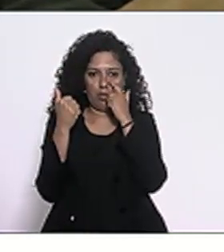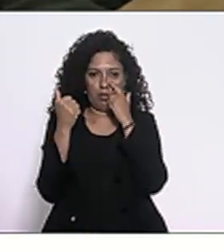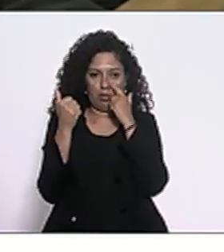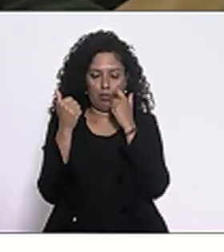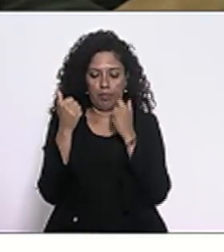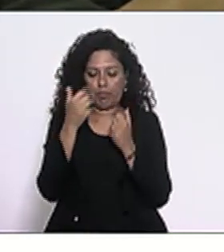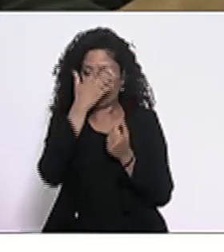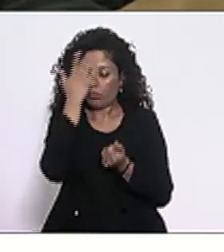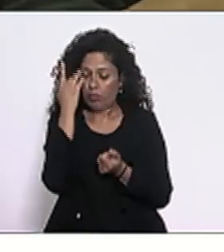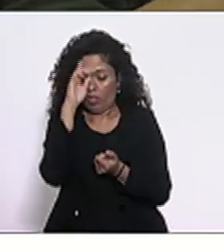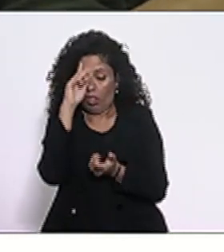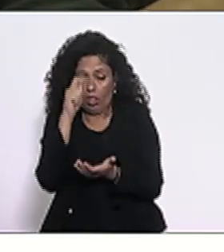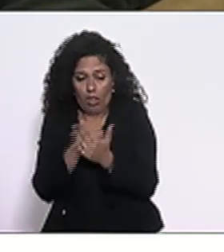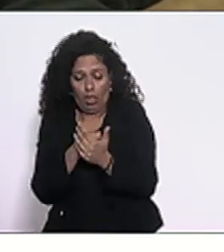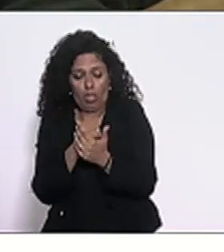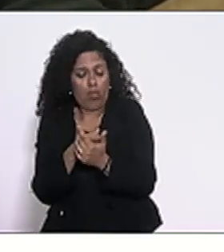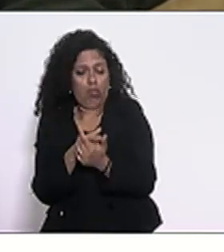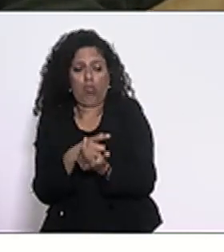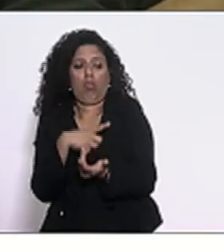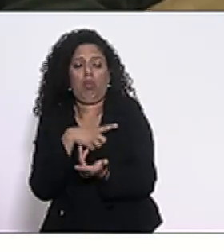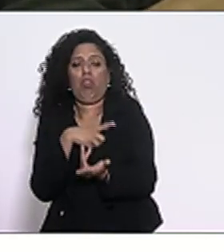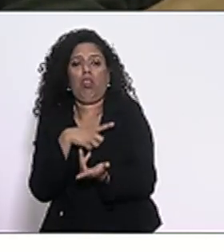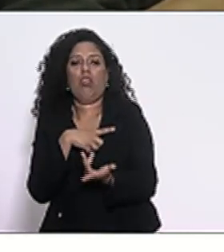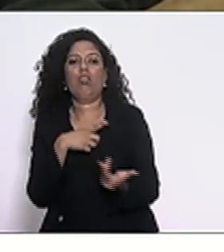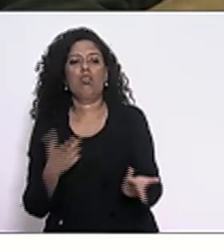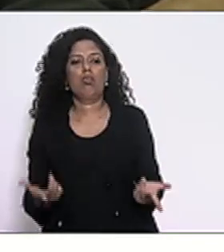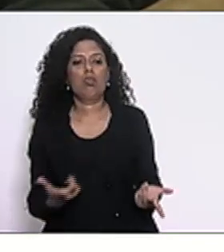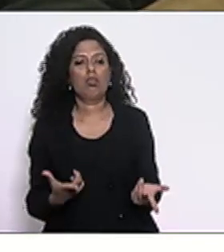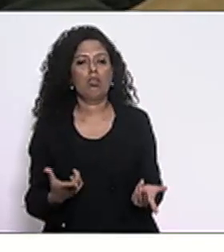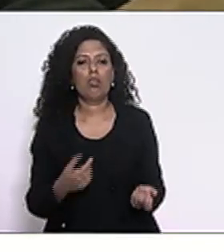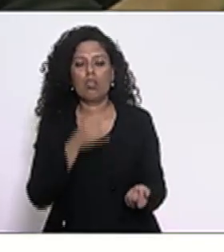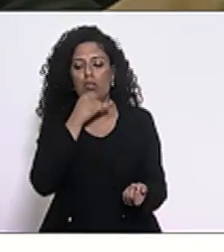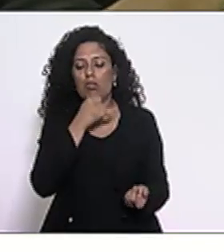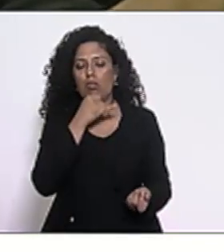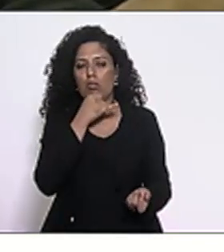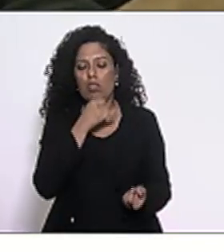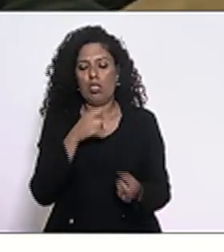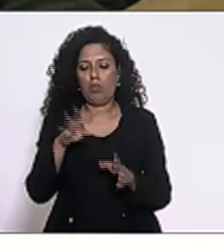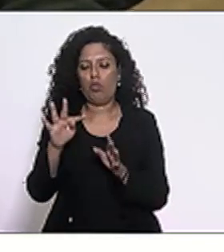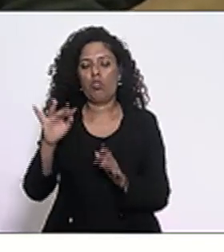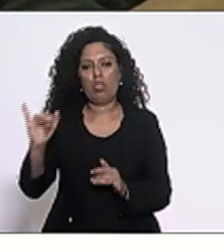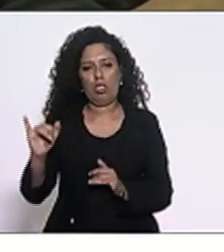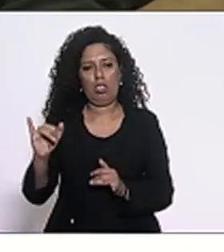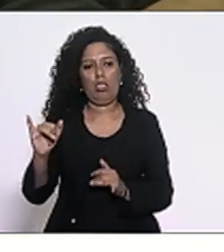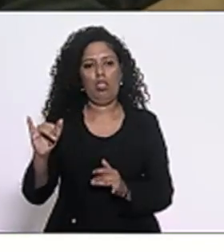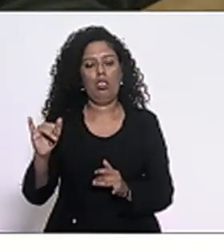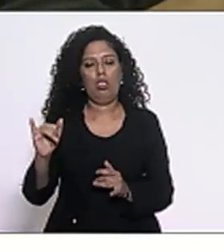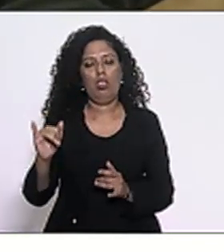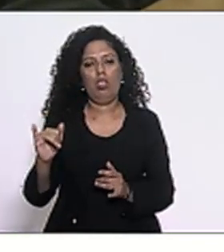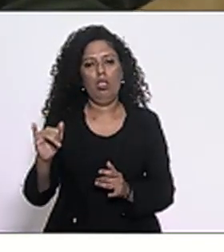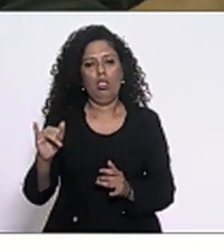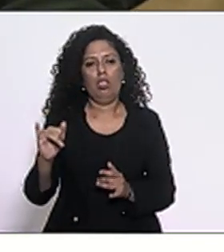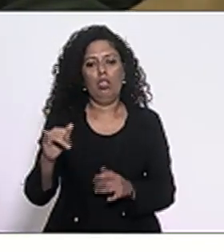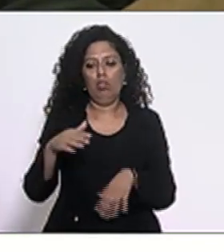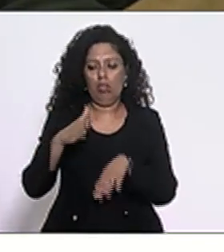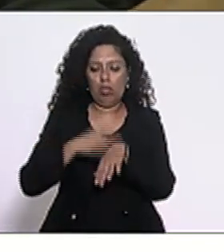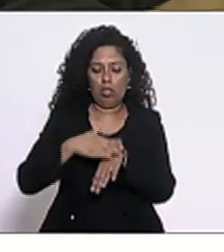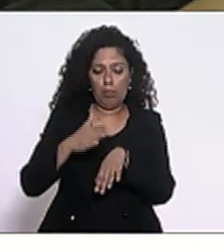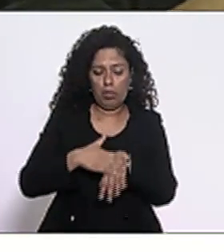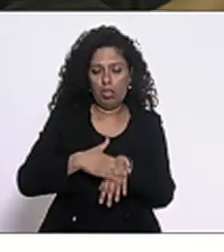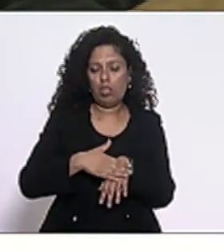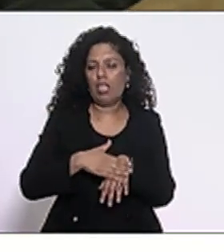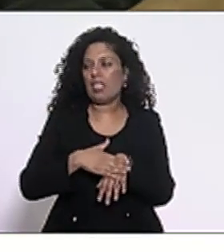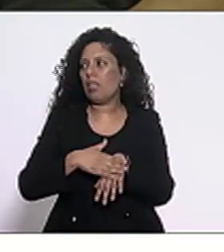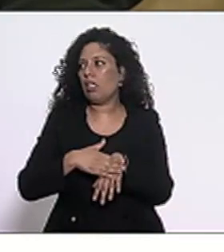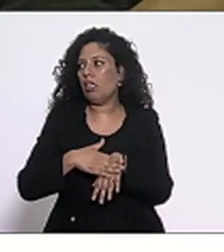aquele que vende. Então, igualmente, na área de informação, quem tem que validar